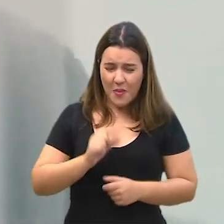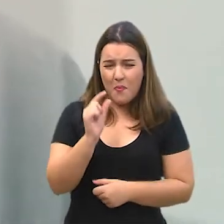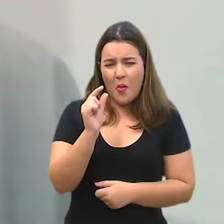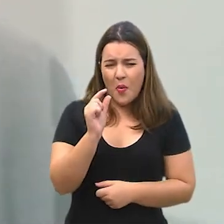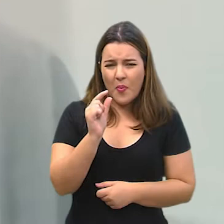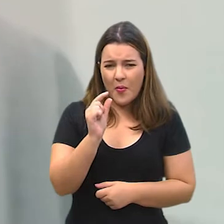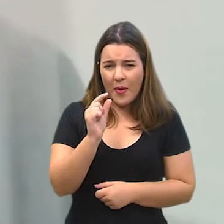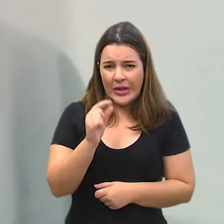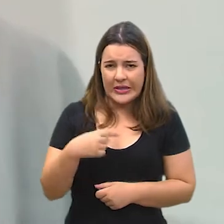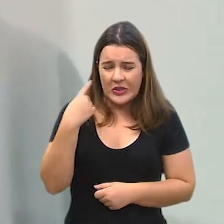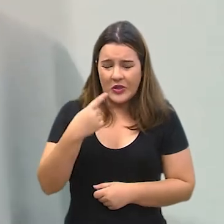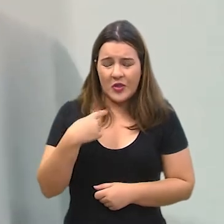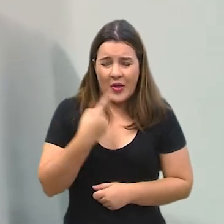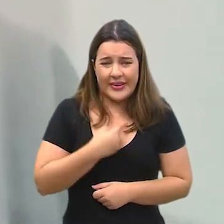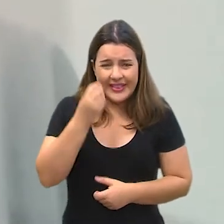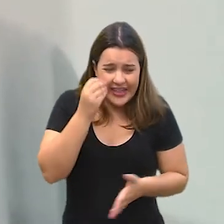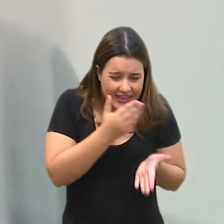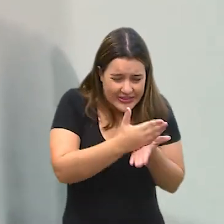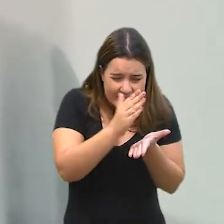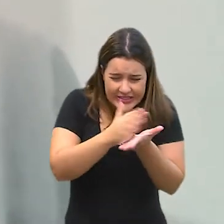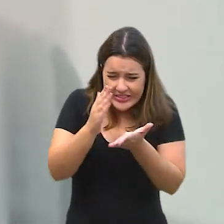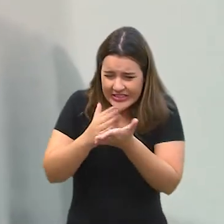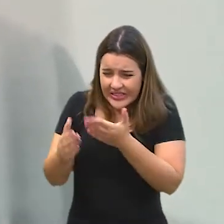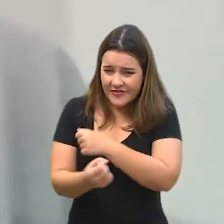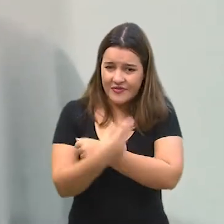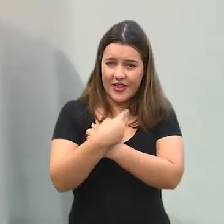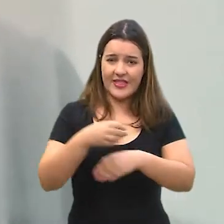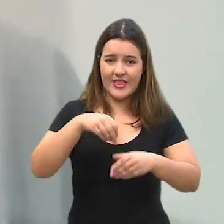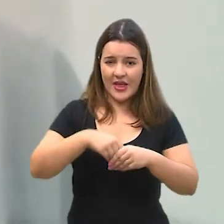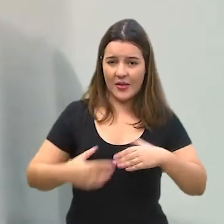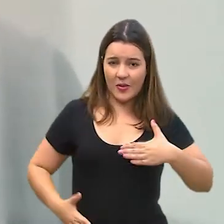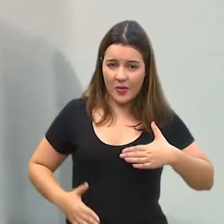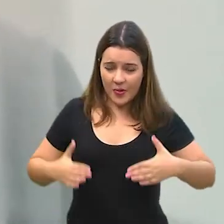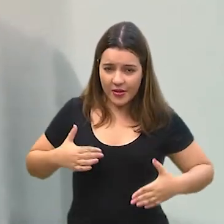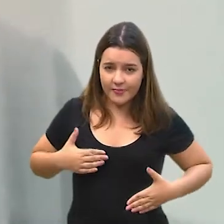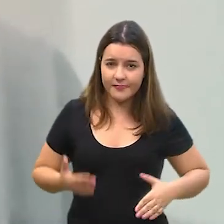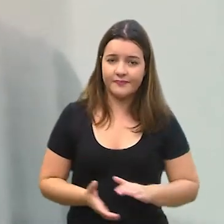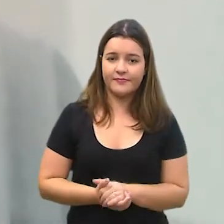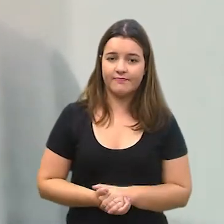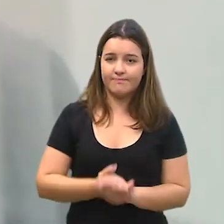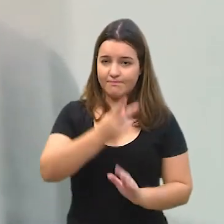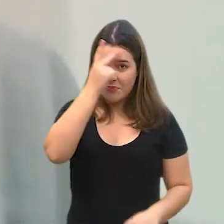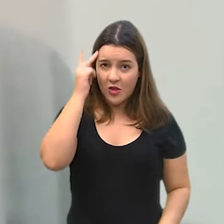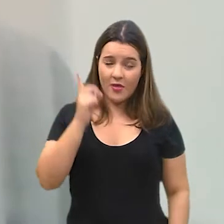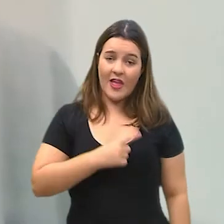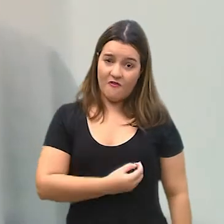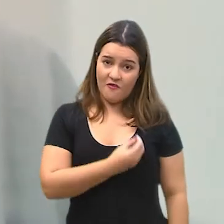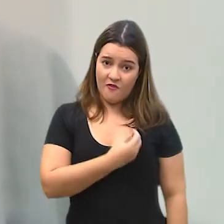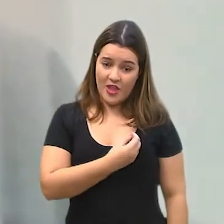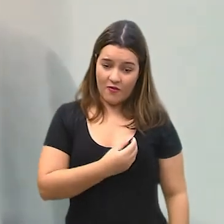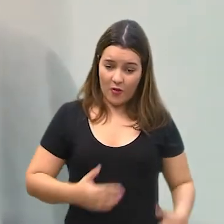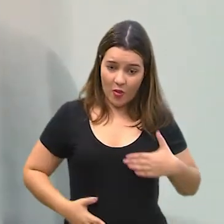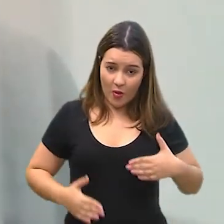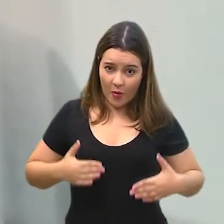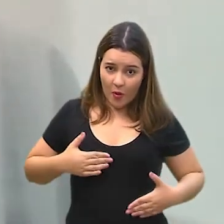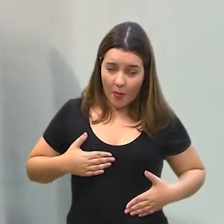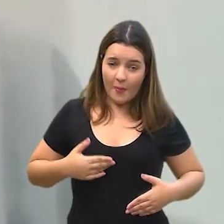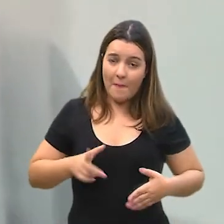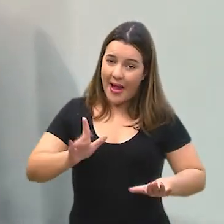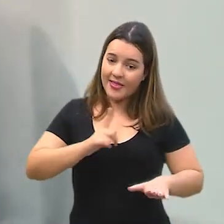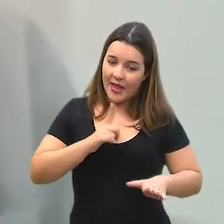levar uma vida praticamente normal. O que a gente ouve muito falar, né, é que ninguém mais morre desse vírus, né, doutor? Consegue levar uma